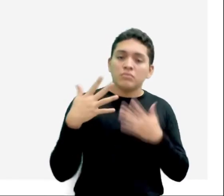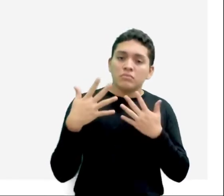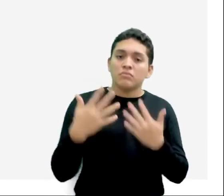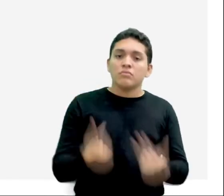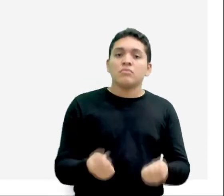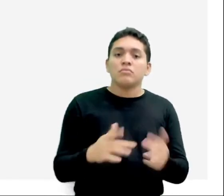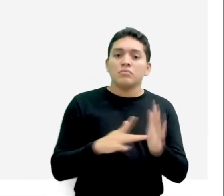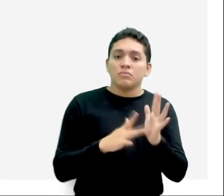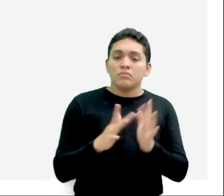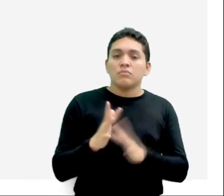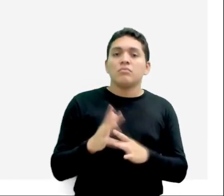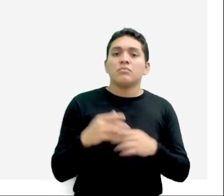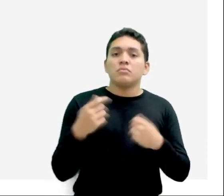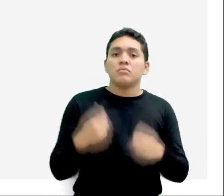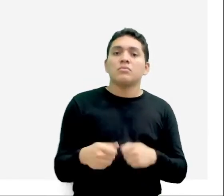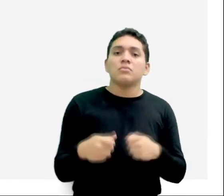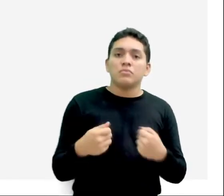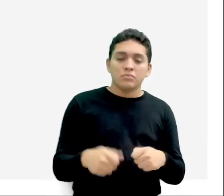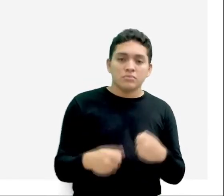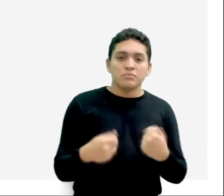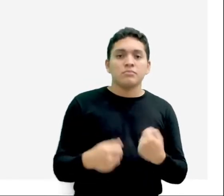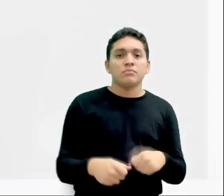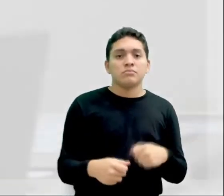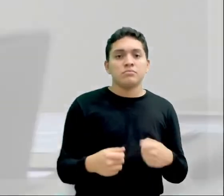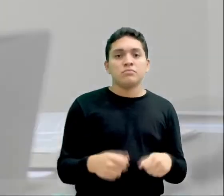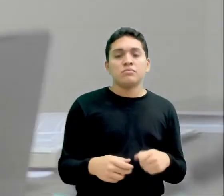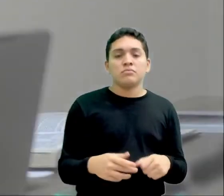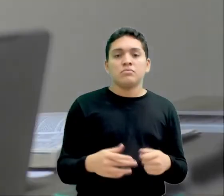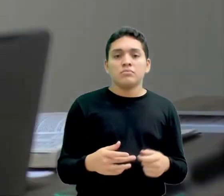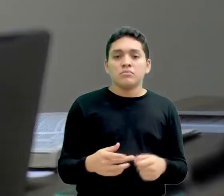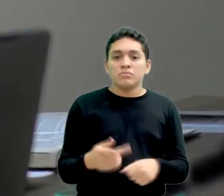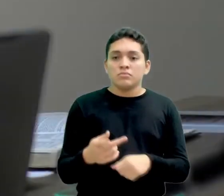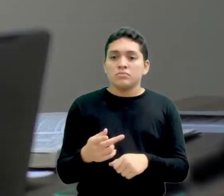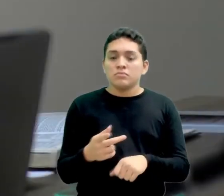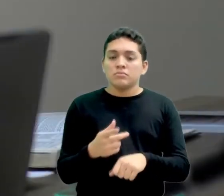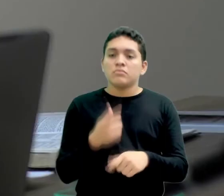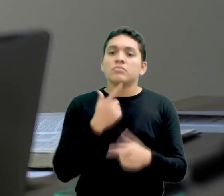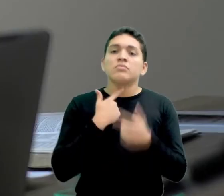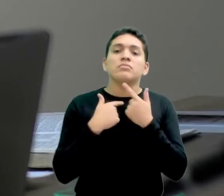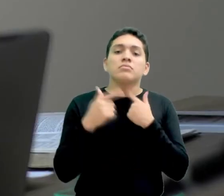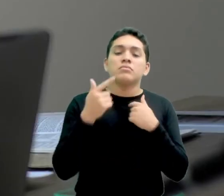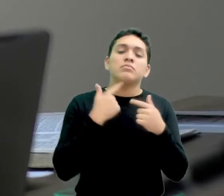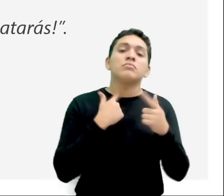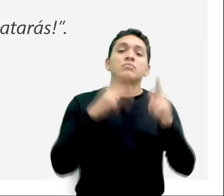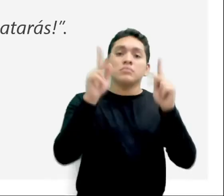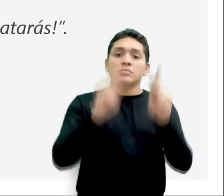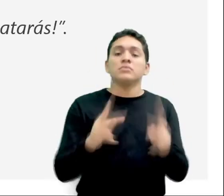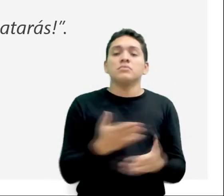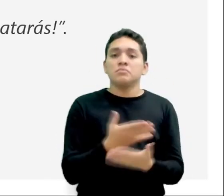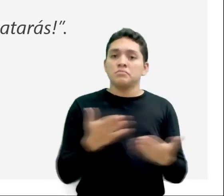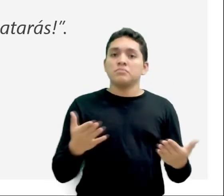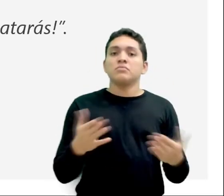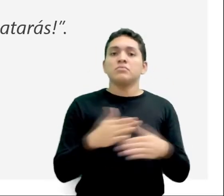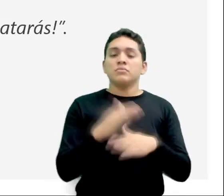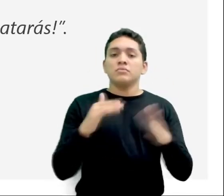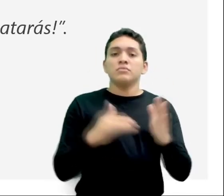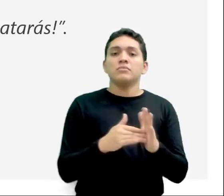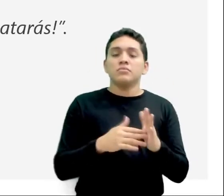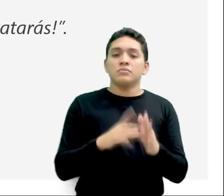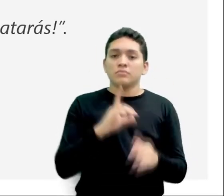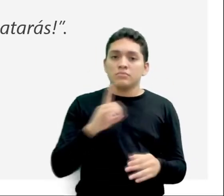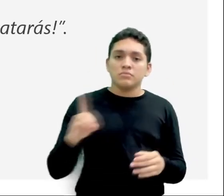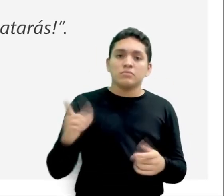reconciliação, ela deve ser seguida, né? Buscai a paz com todos, tá? E tudo isso é o que